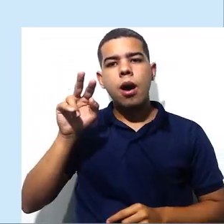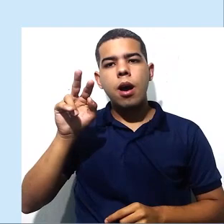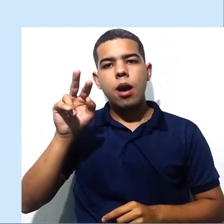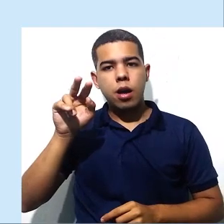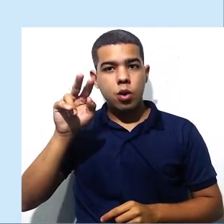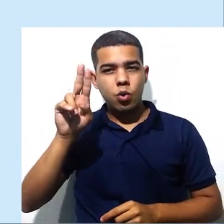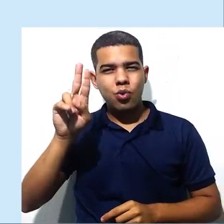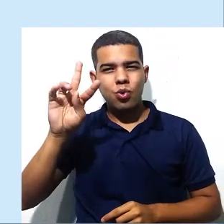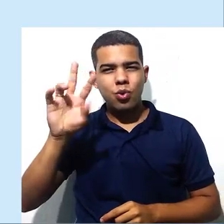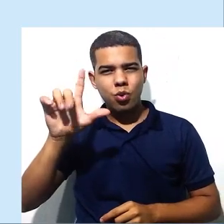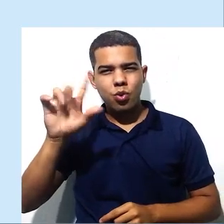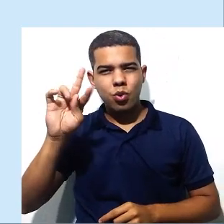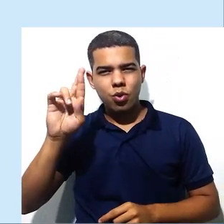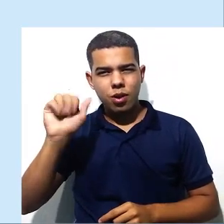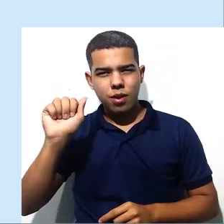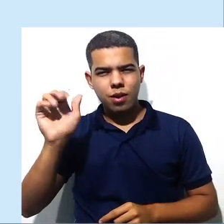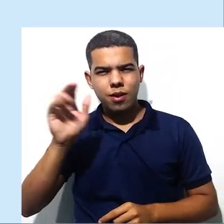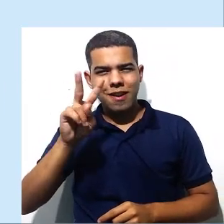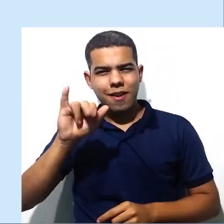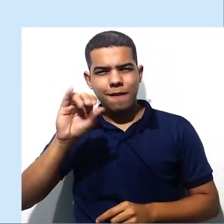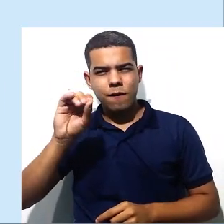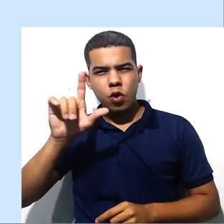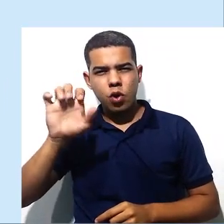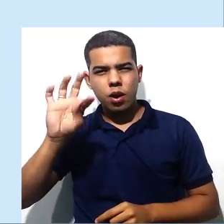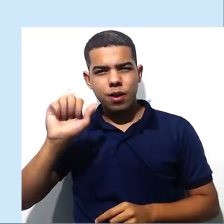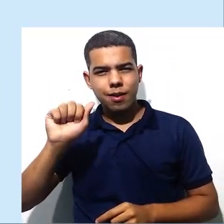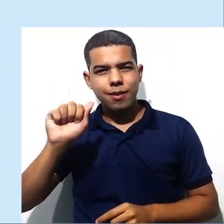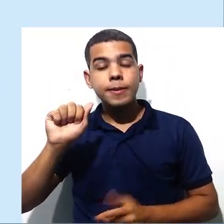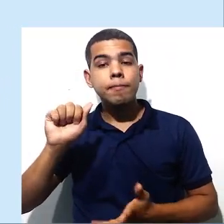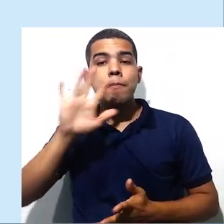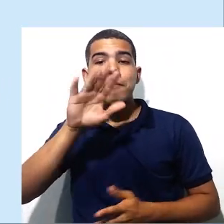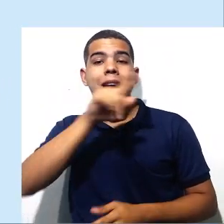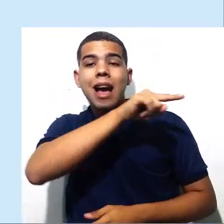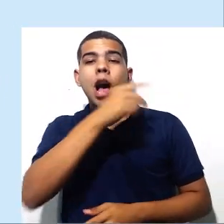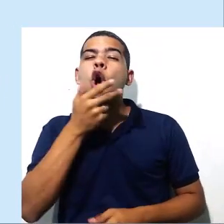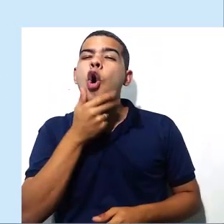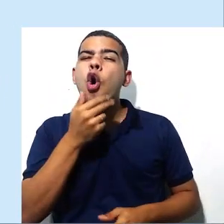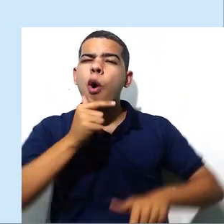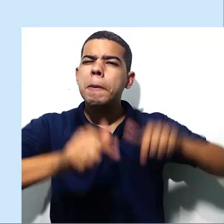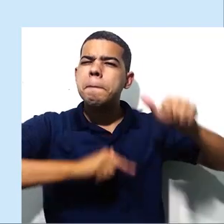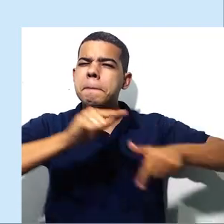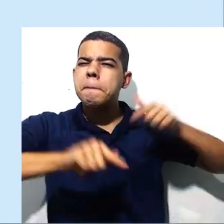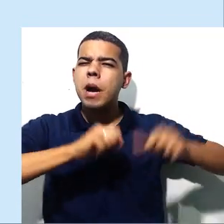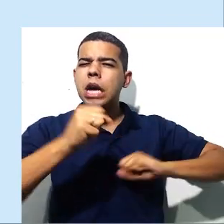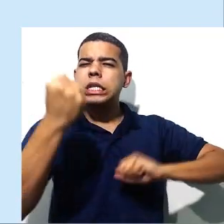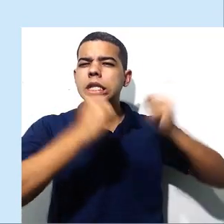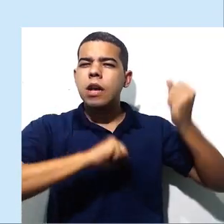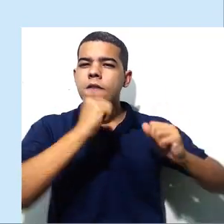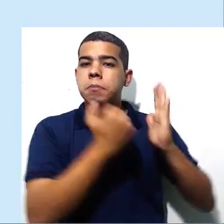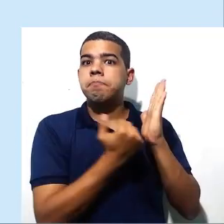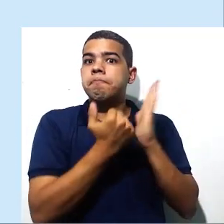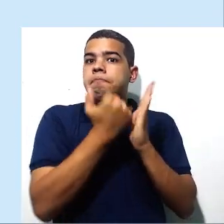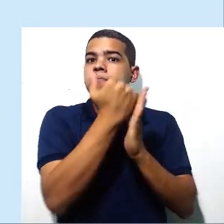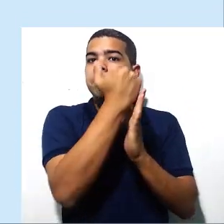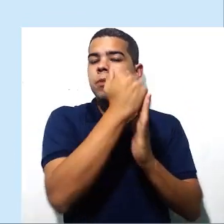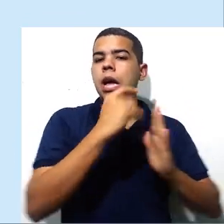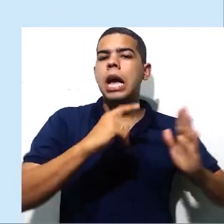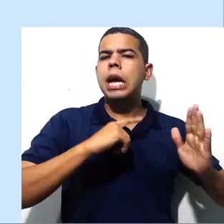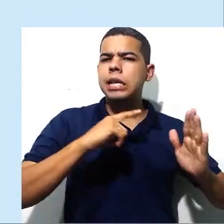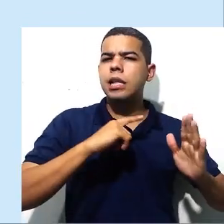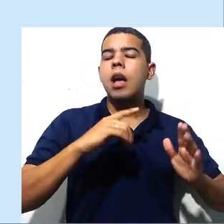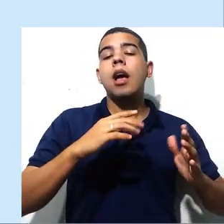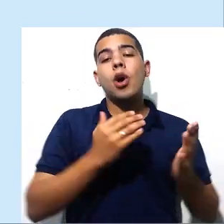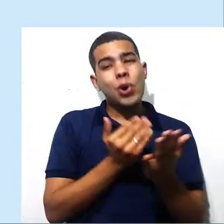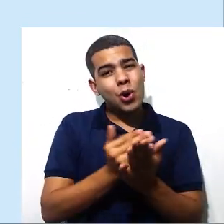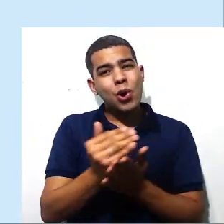da industrialização e crescimento econômico, fez com que o efeito estufa aumentasse e destruísse a nossa camada